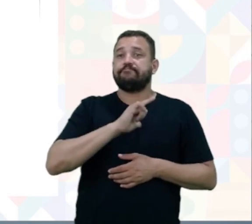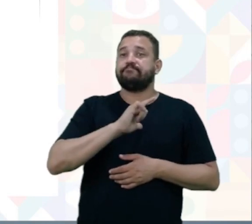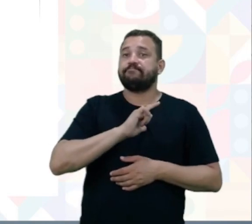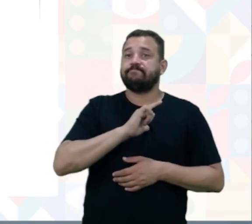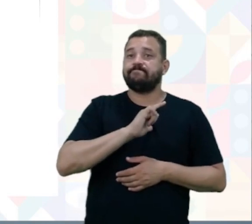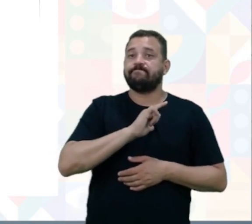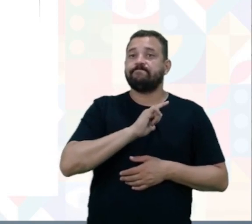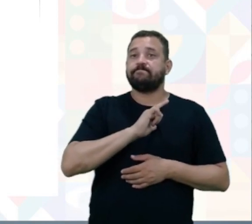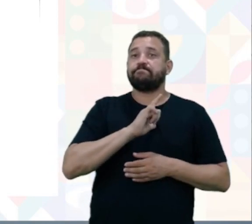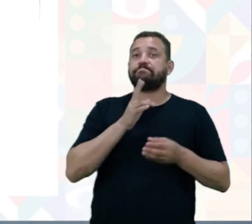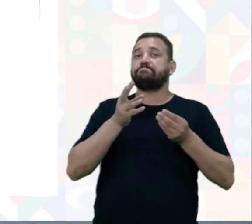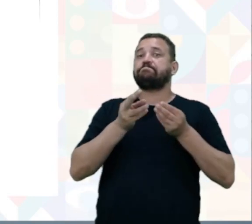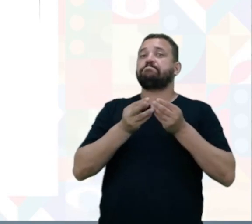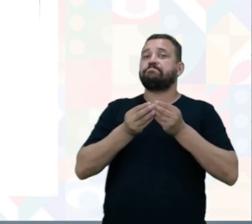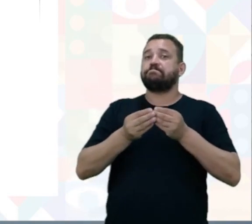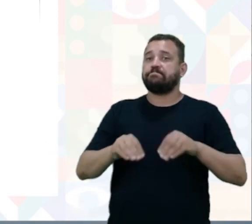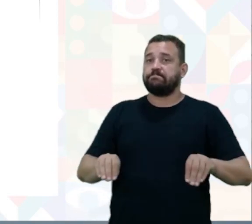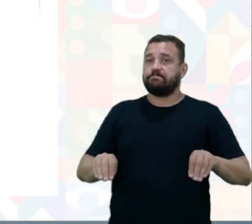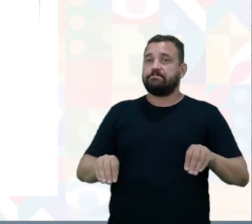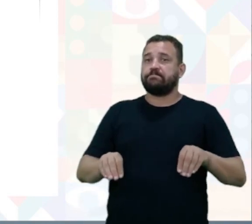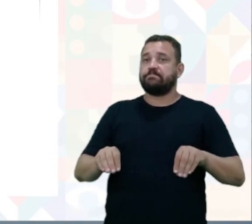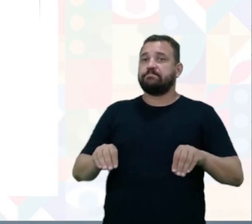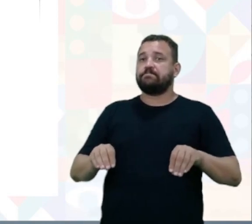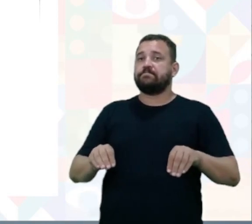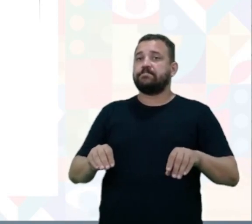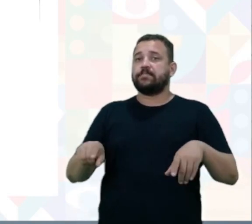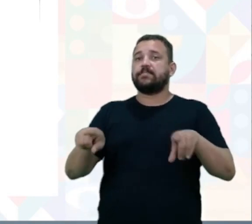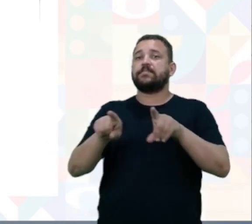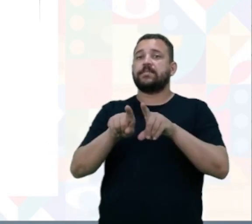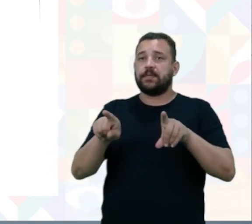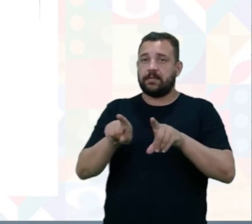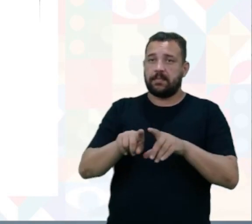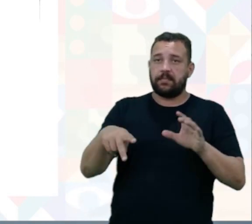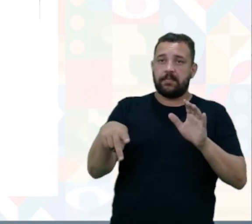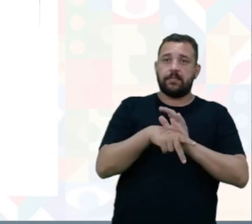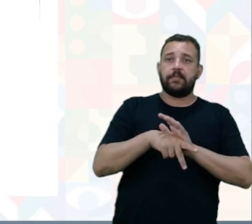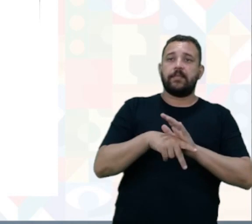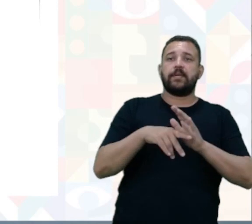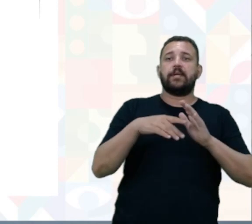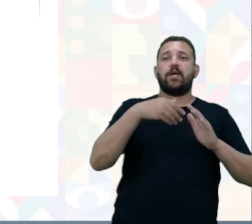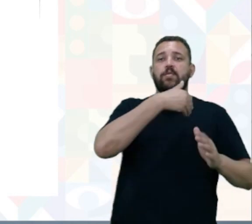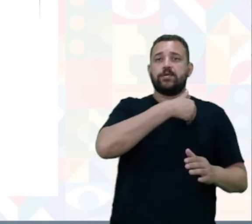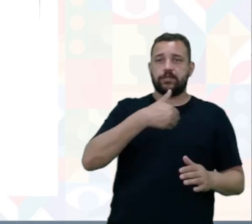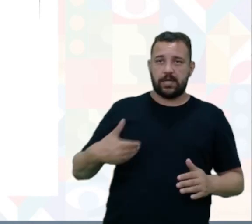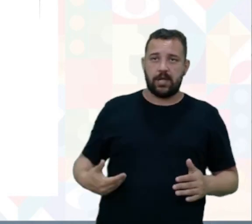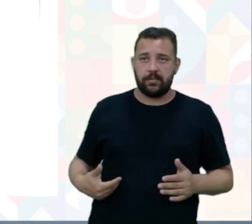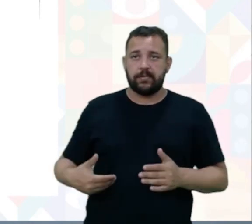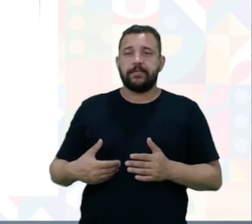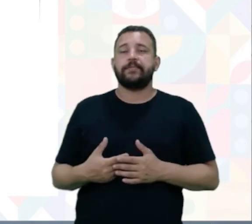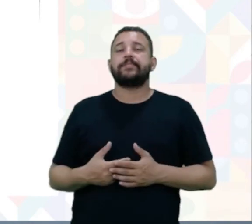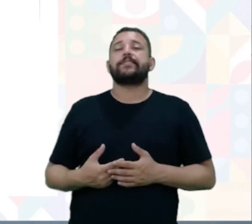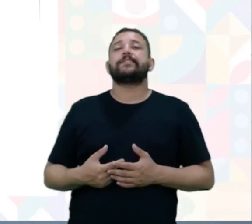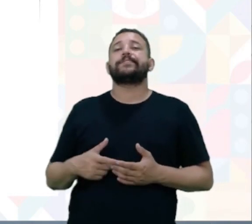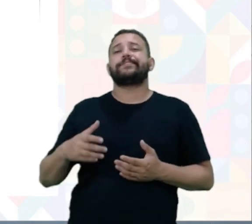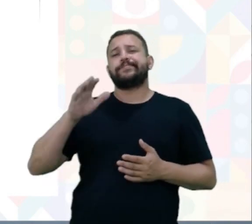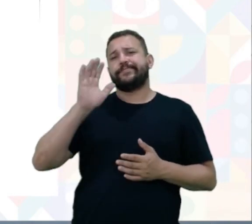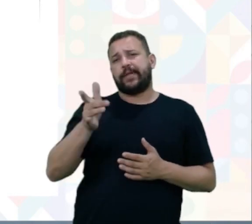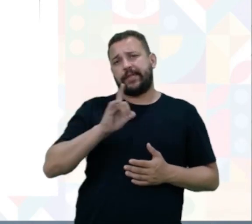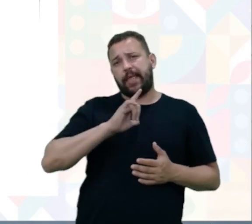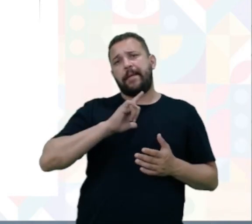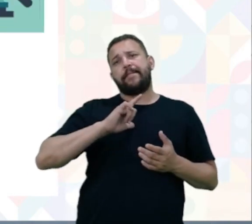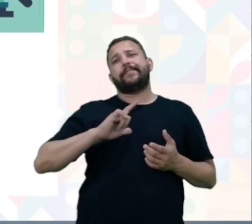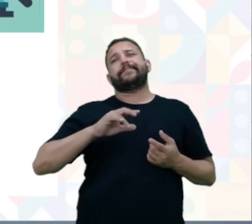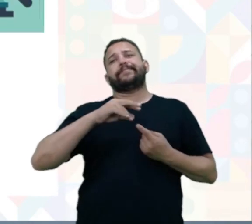o prejuízo ao erário e ao patrimônio público. Então, temos aí os princípios